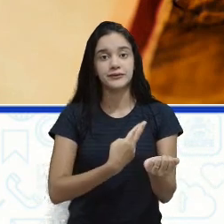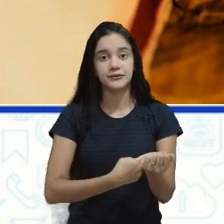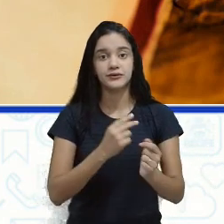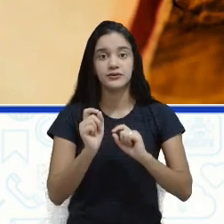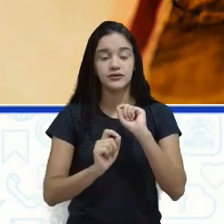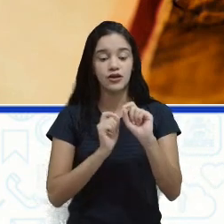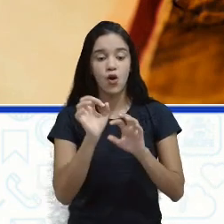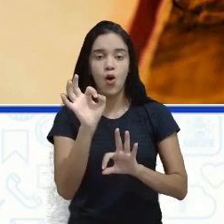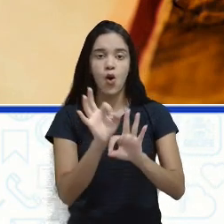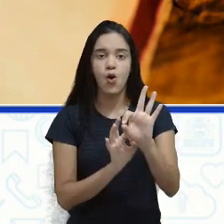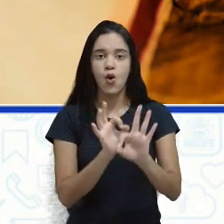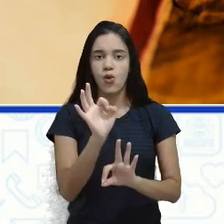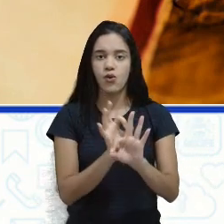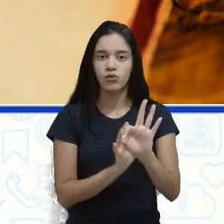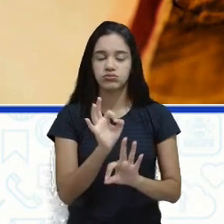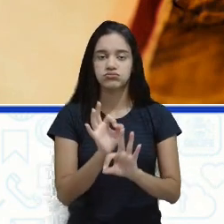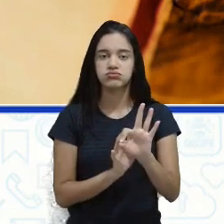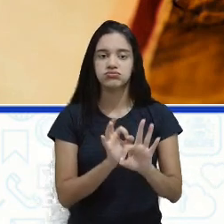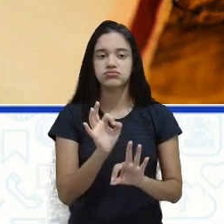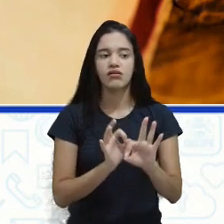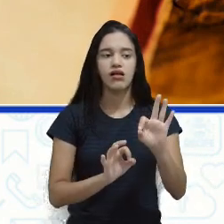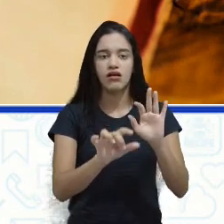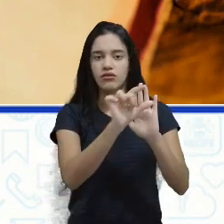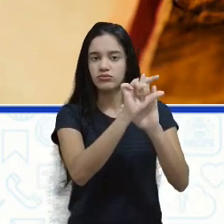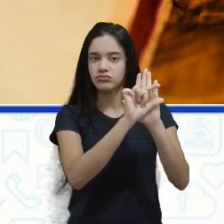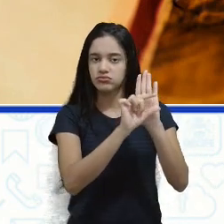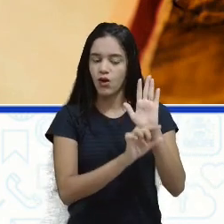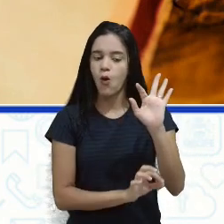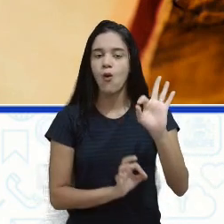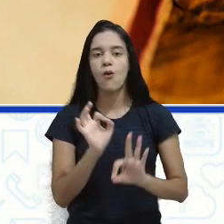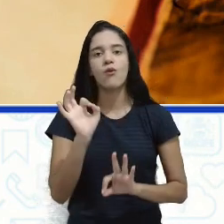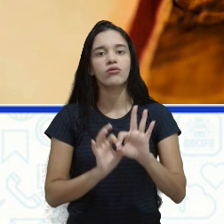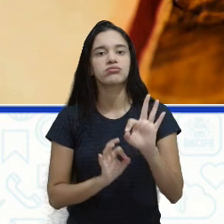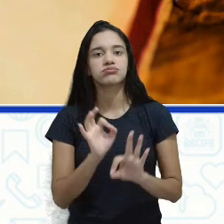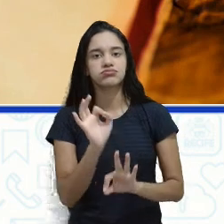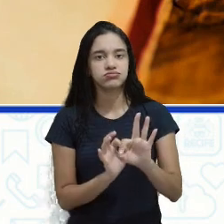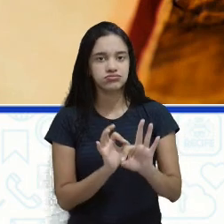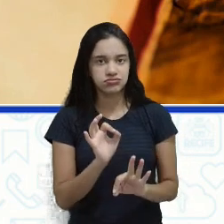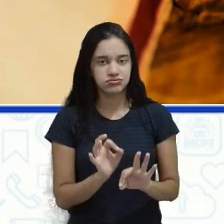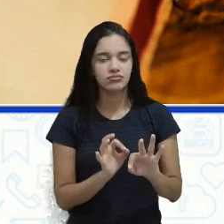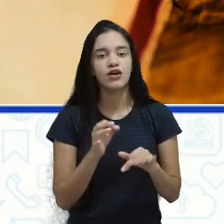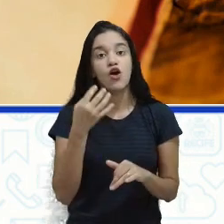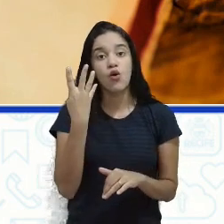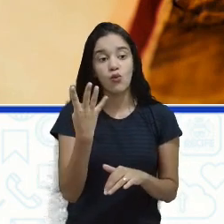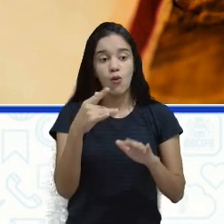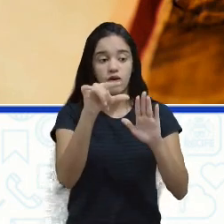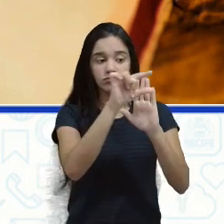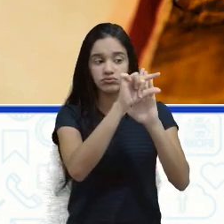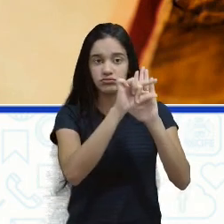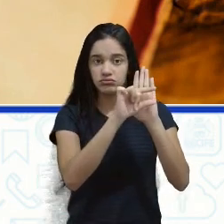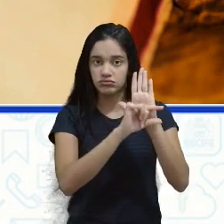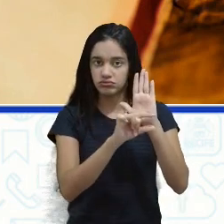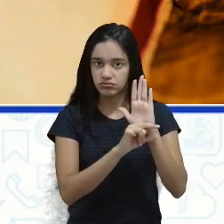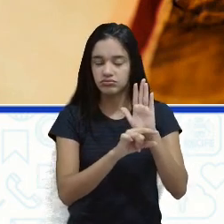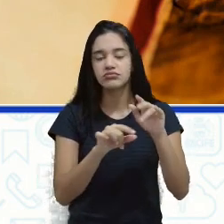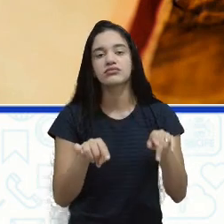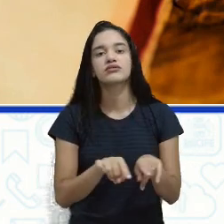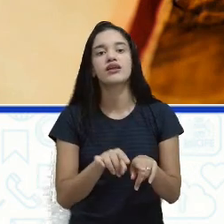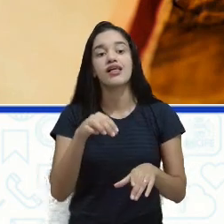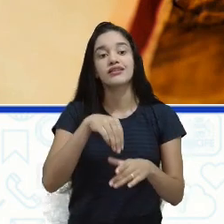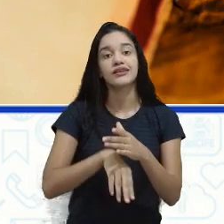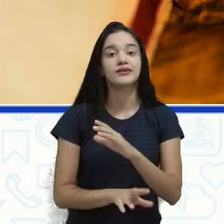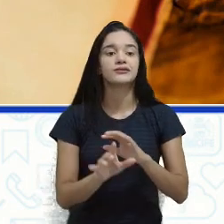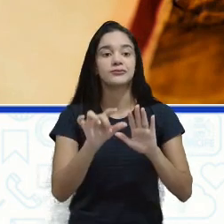ela é organizada, não é? Os versos são organizados ali, não é? 4 versos dentro